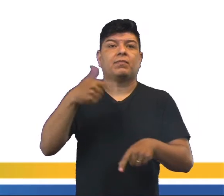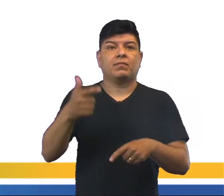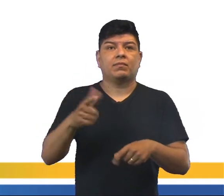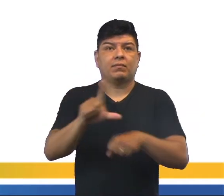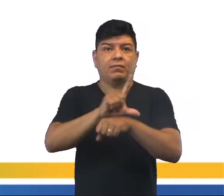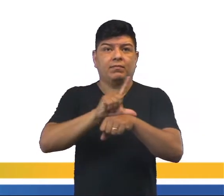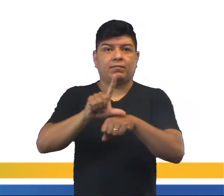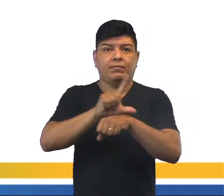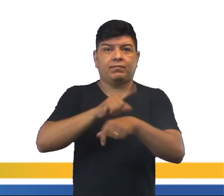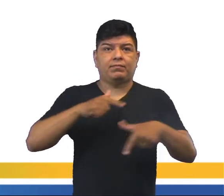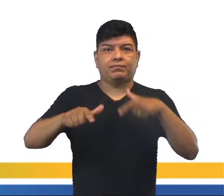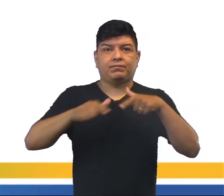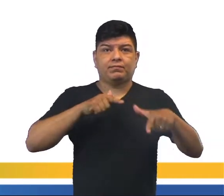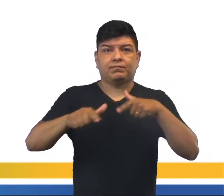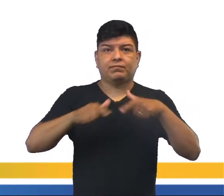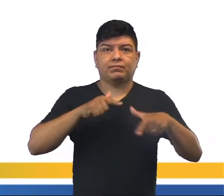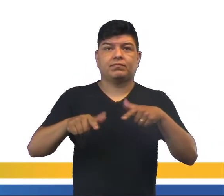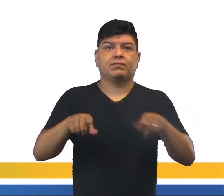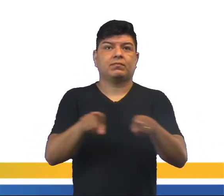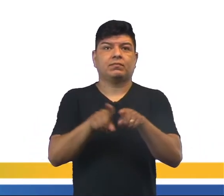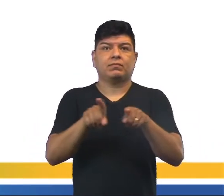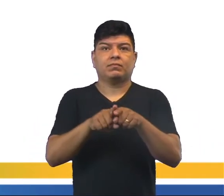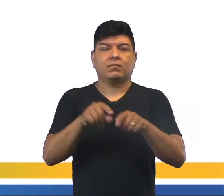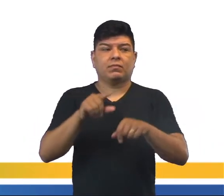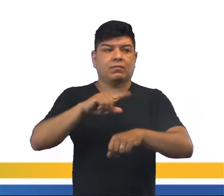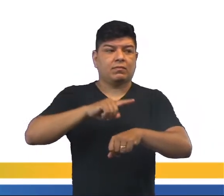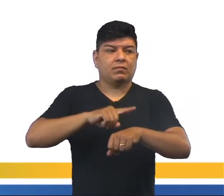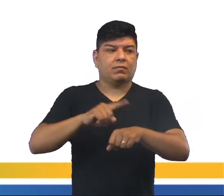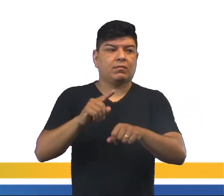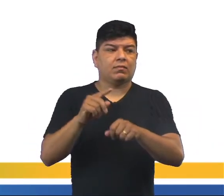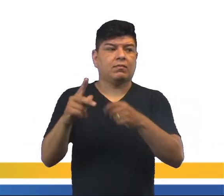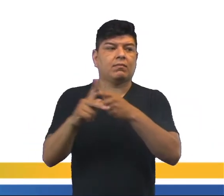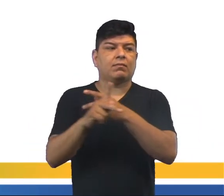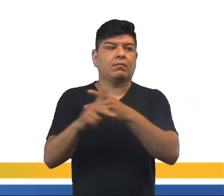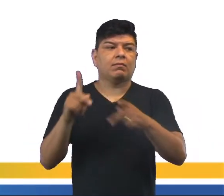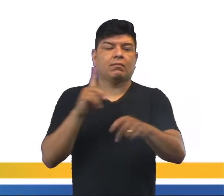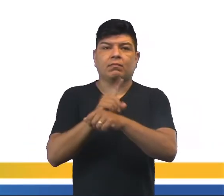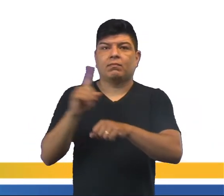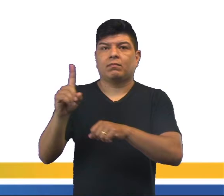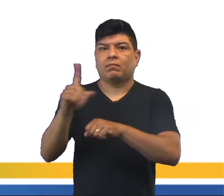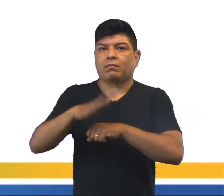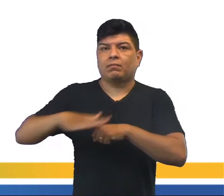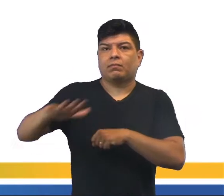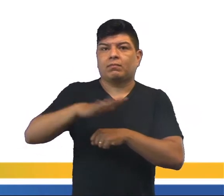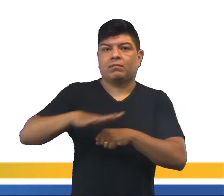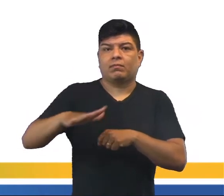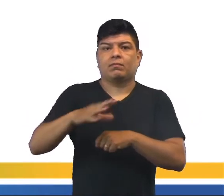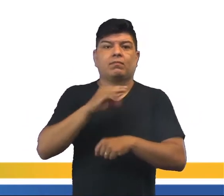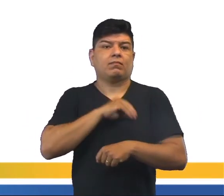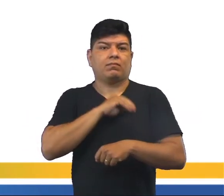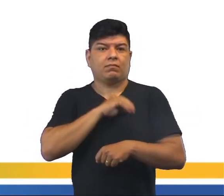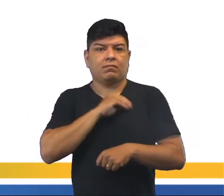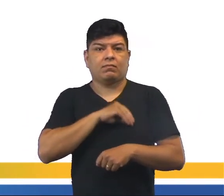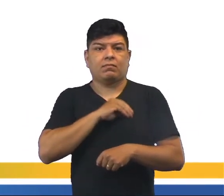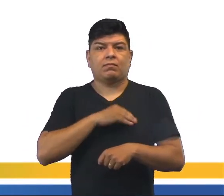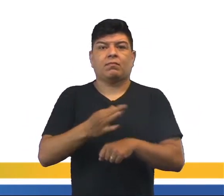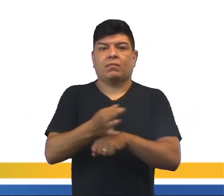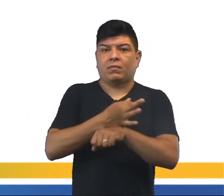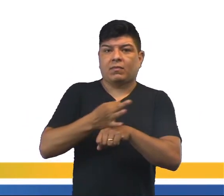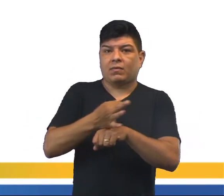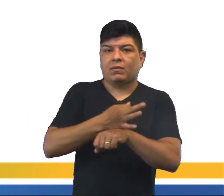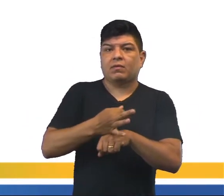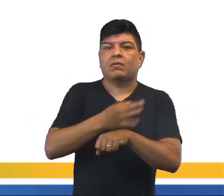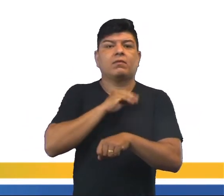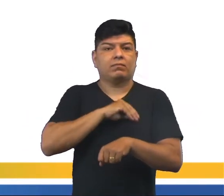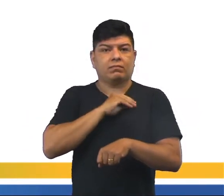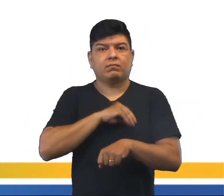trabalhista, né, a previdência social, a jornada de trabalho de 8 horas diárias, salário mínimo, férias remuneradas, né,